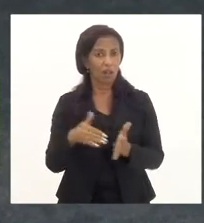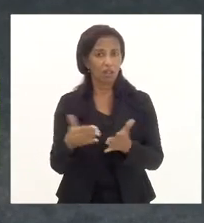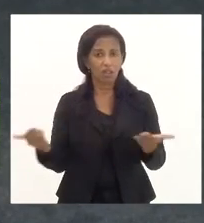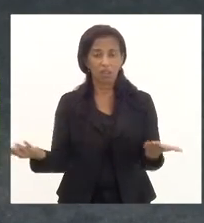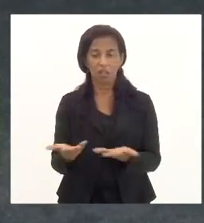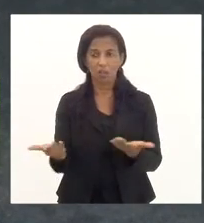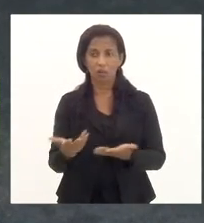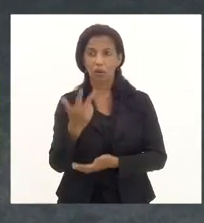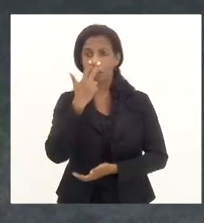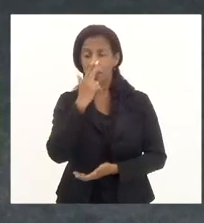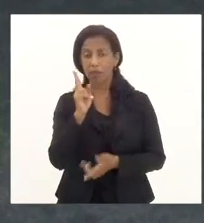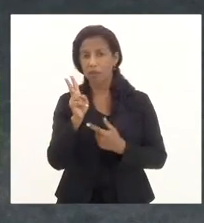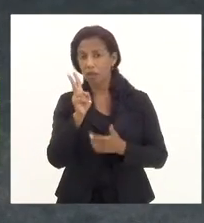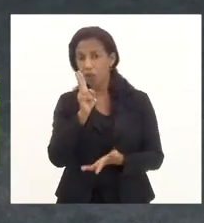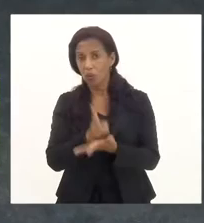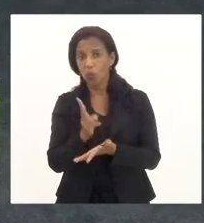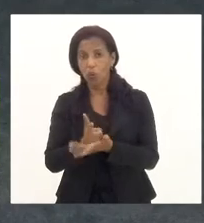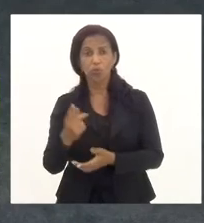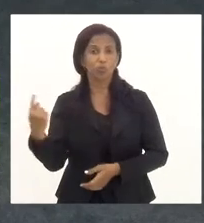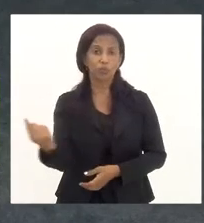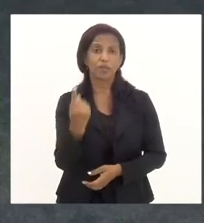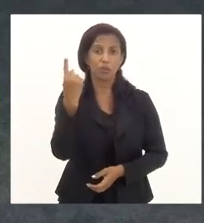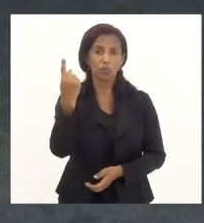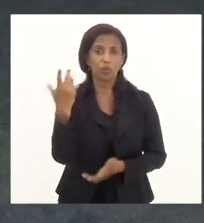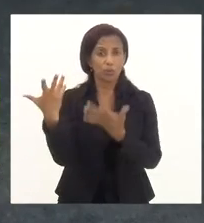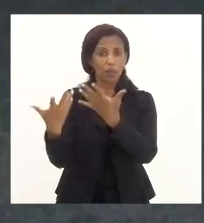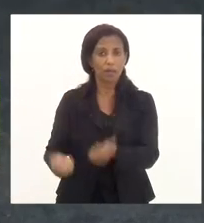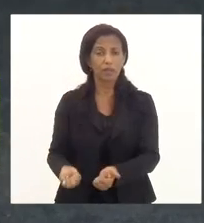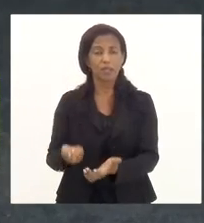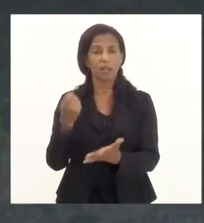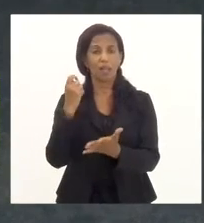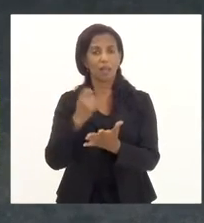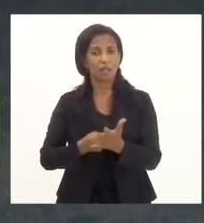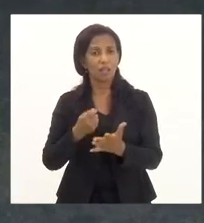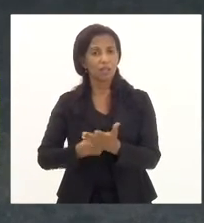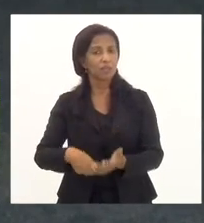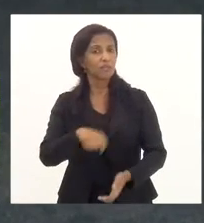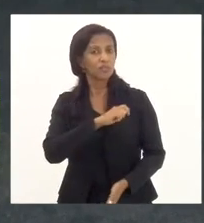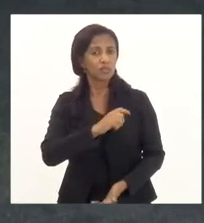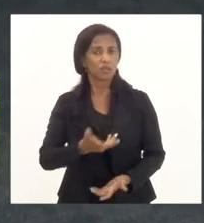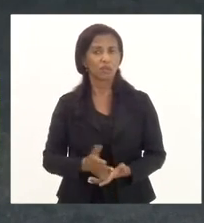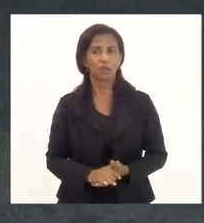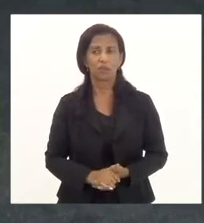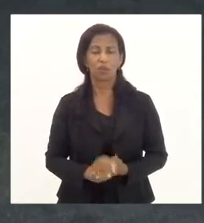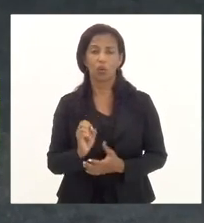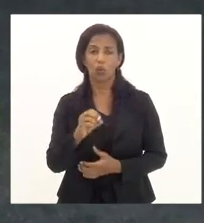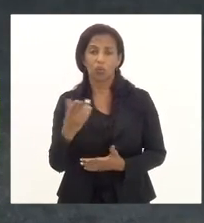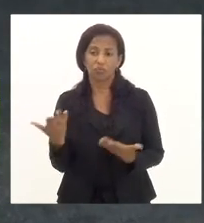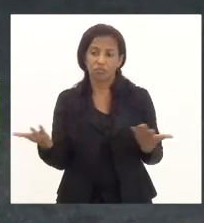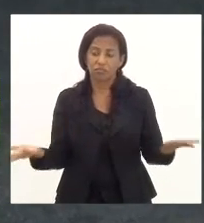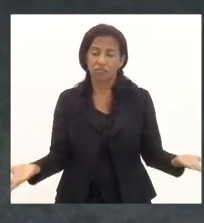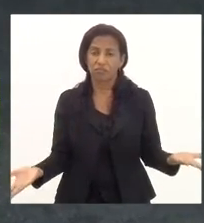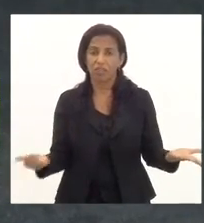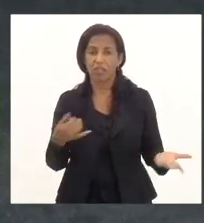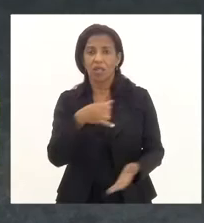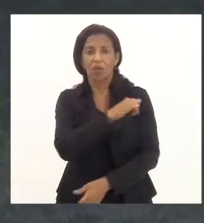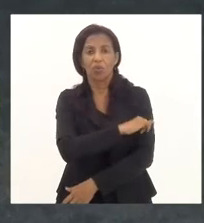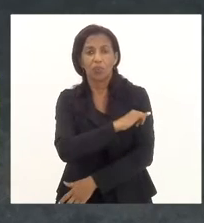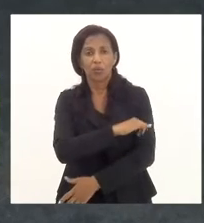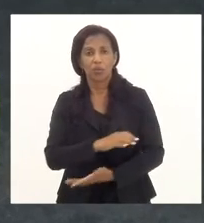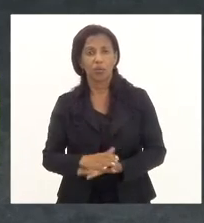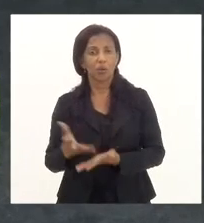agora parece que continua sendo o único aderir Esse regime de recuperação fiscal né Ou seja é o